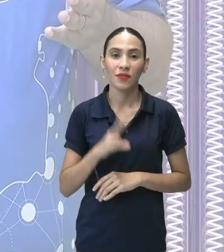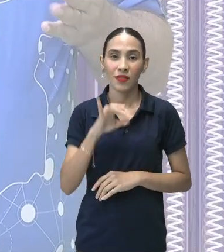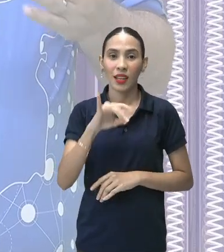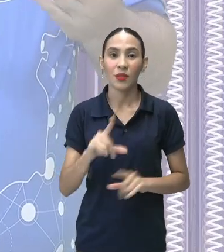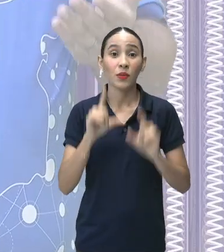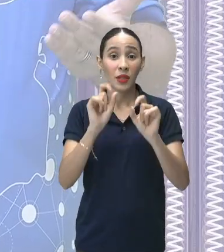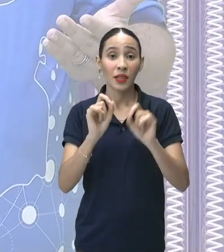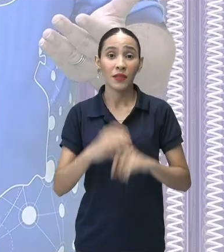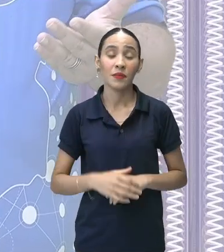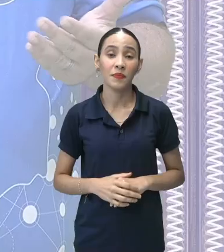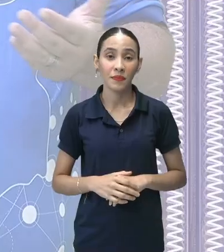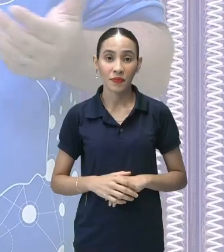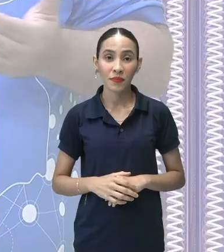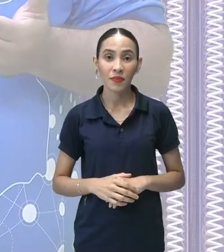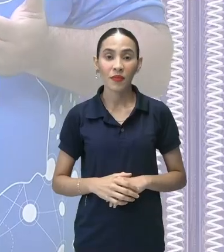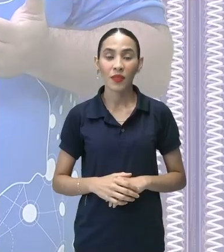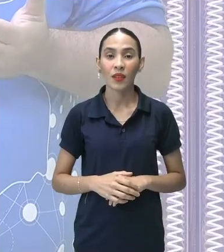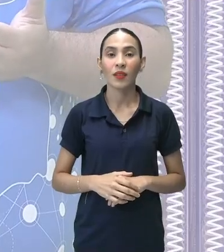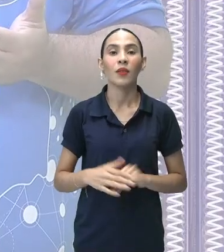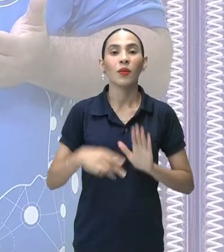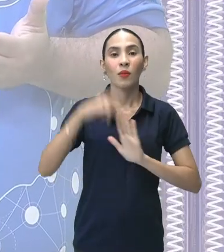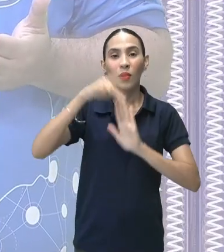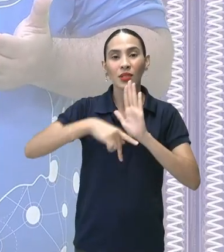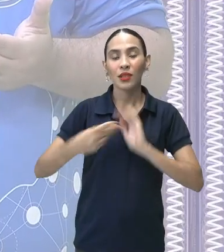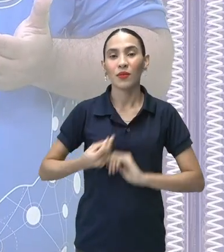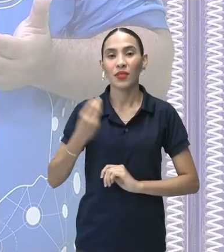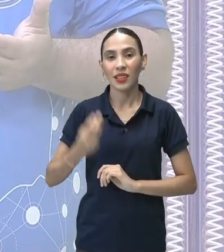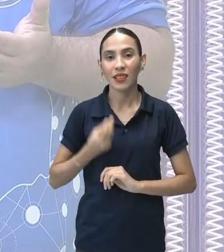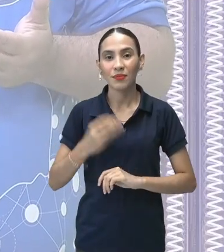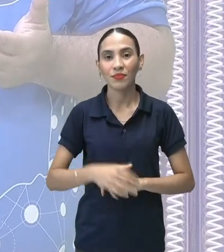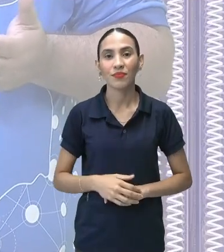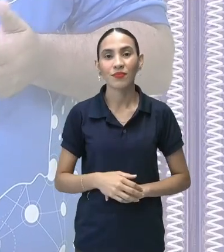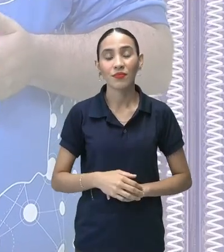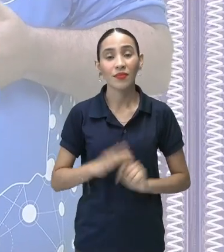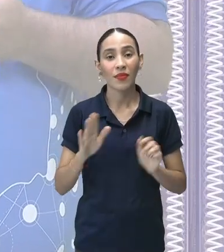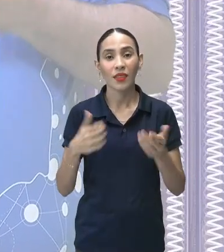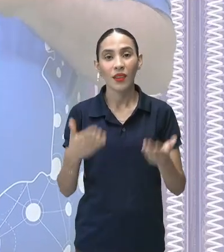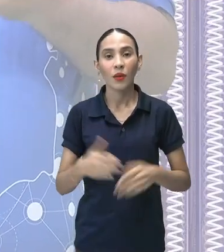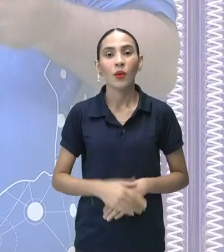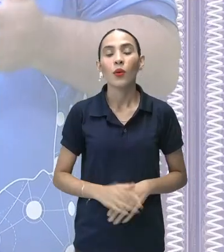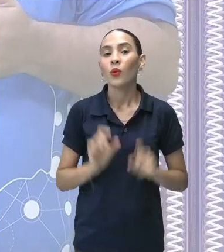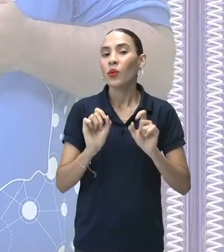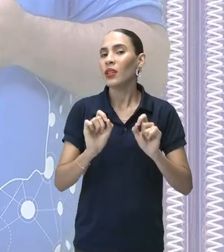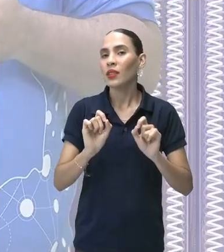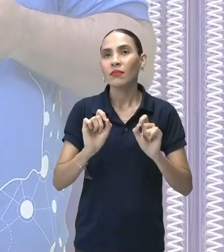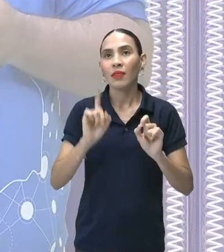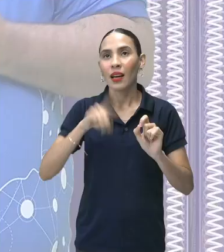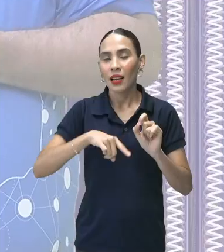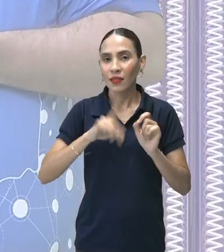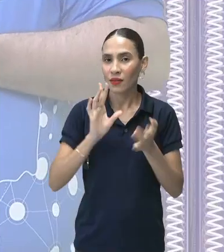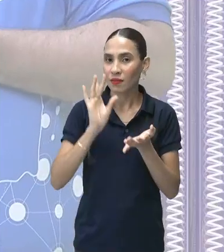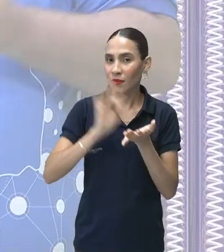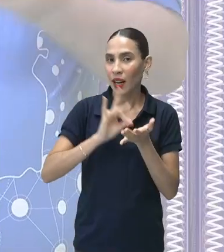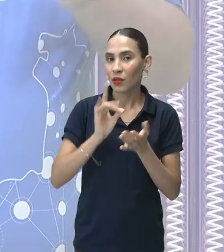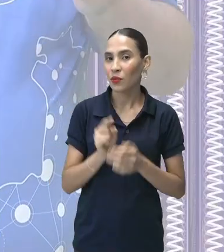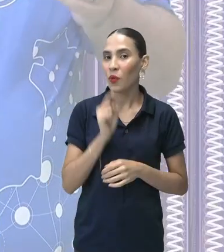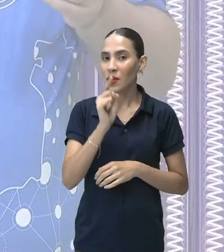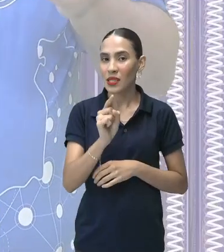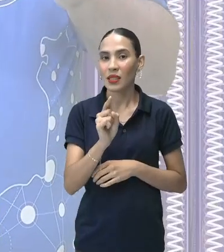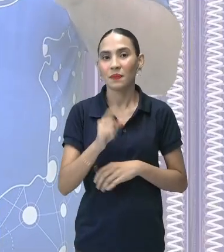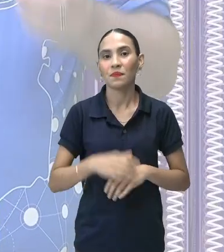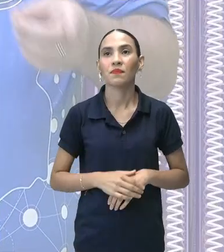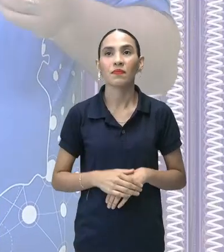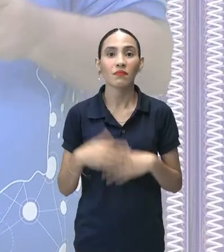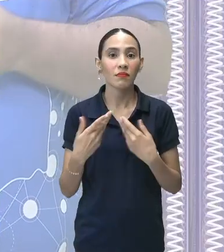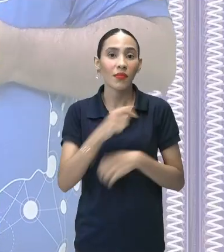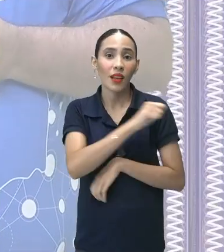ser, na verdade, o seu projeto de vida. Então, o que seria, na verdade, você,